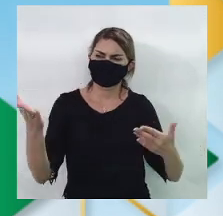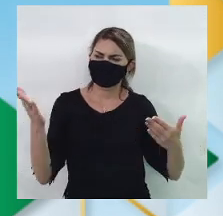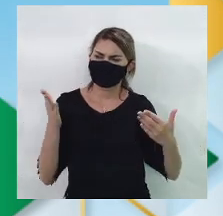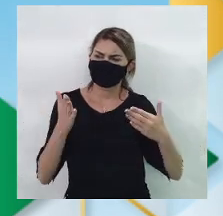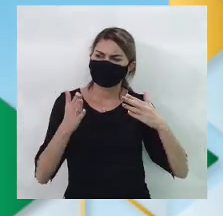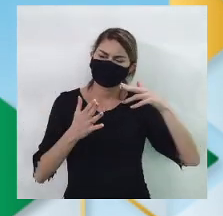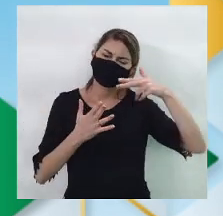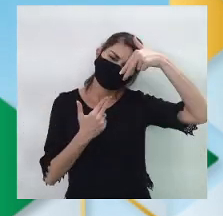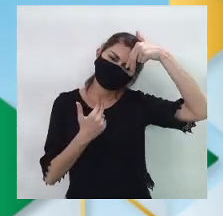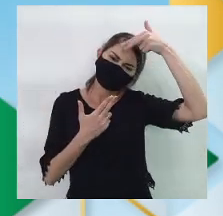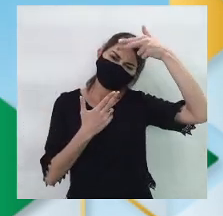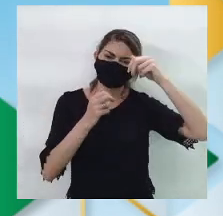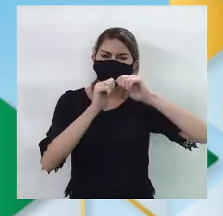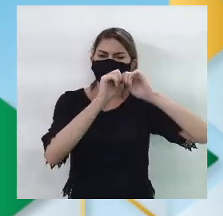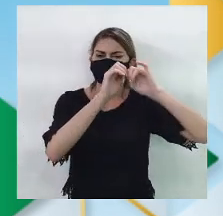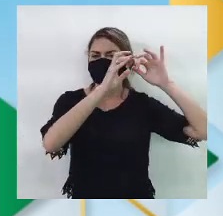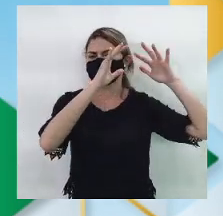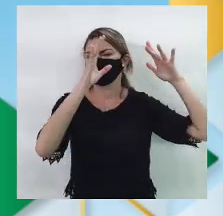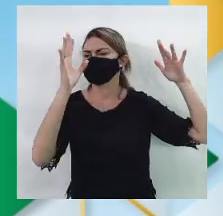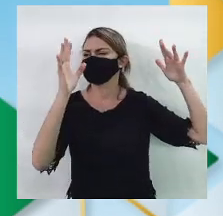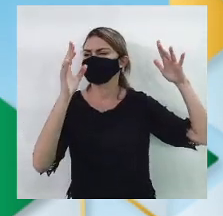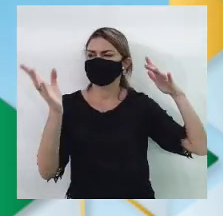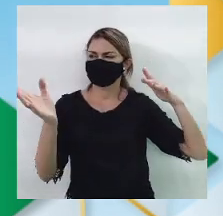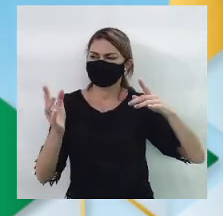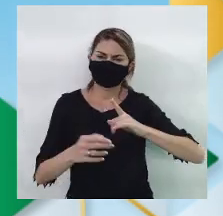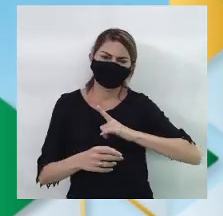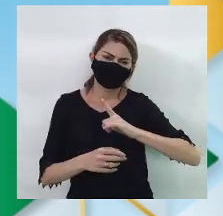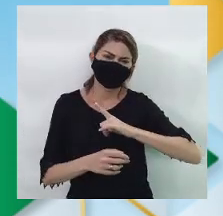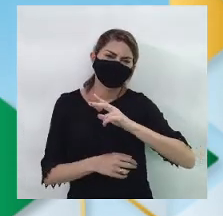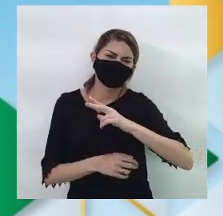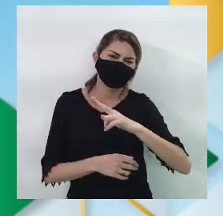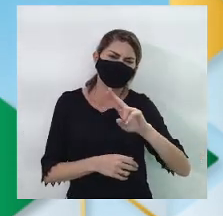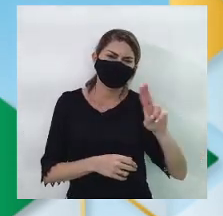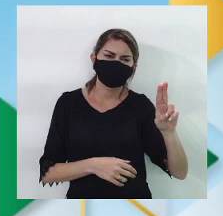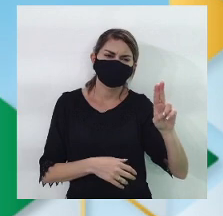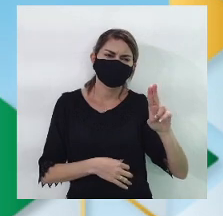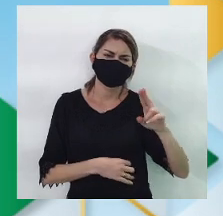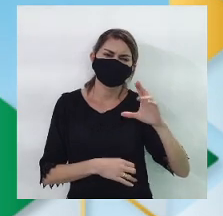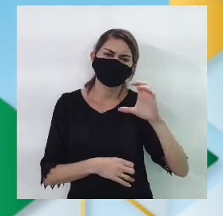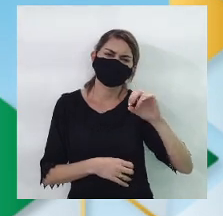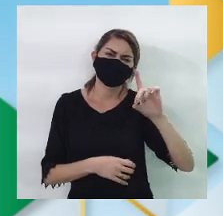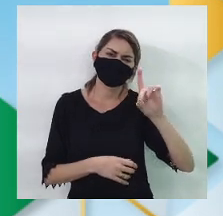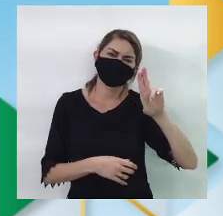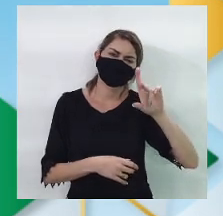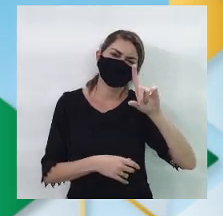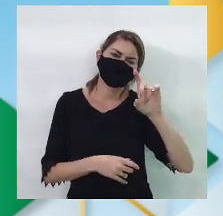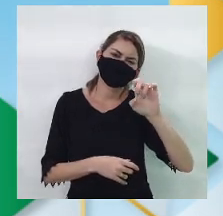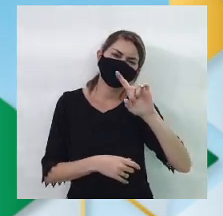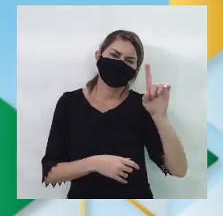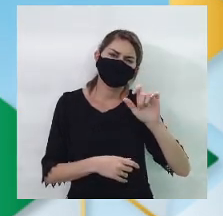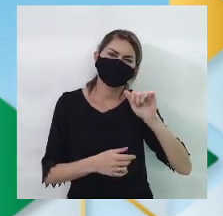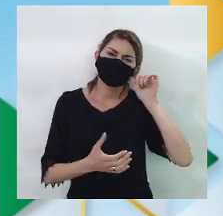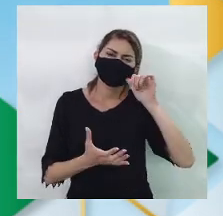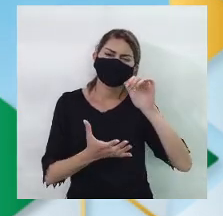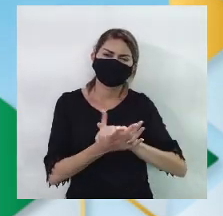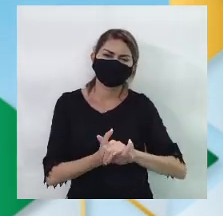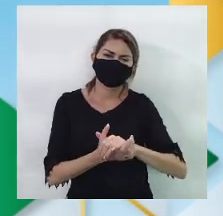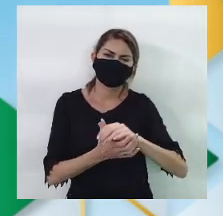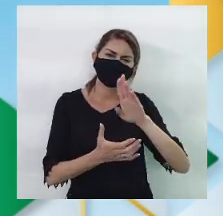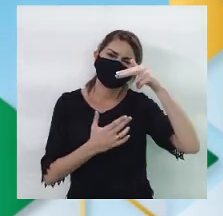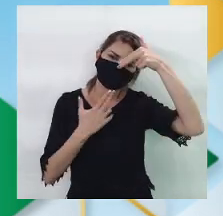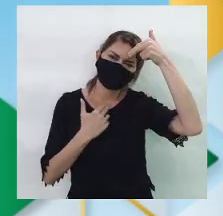Cabra Sonhadora, né? É uma cabrinha que ela tem por nome Conduleza e tem o esposo dela que é o